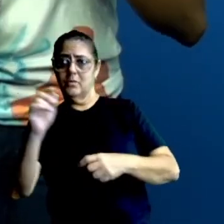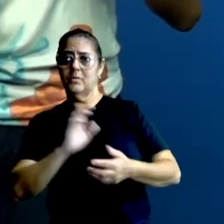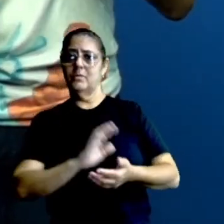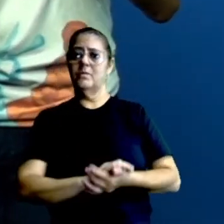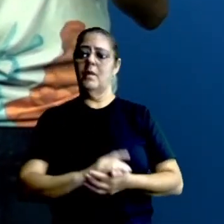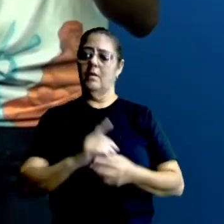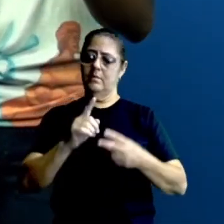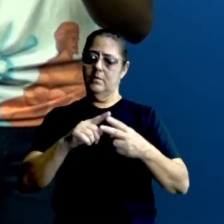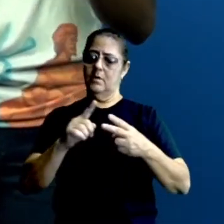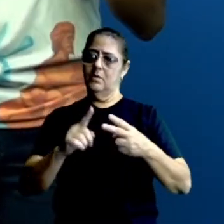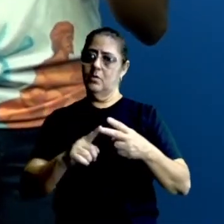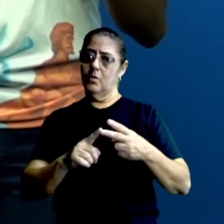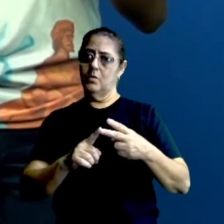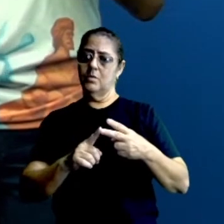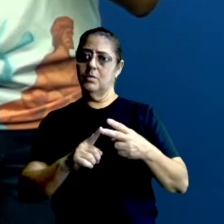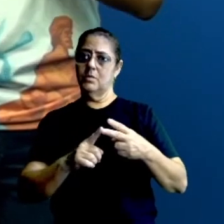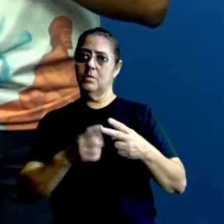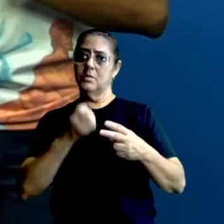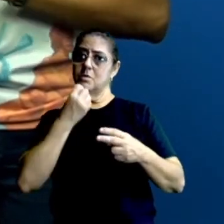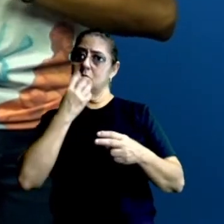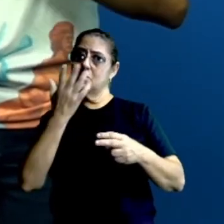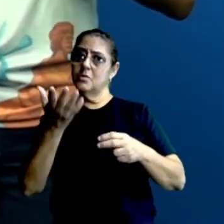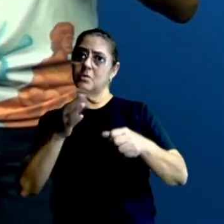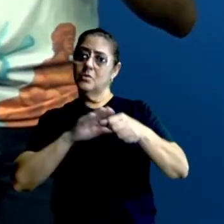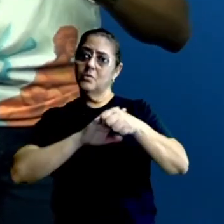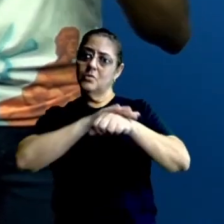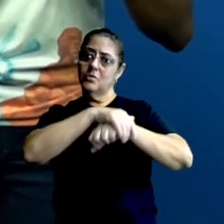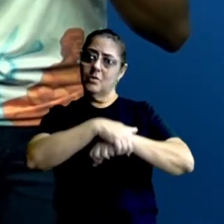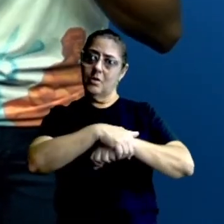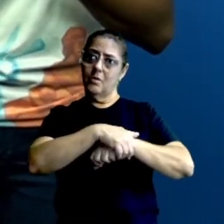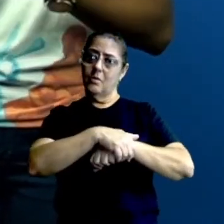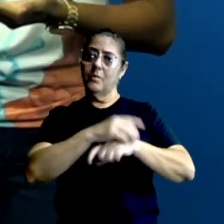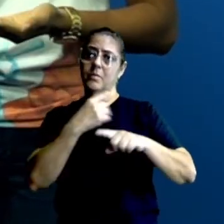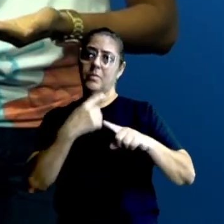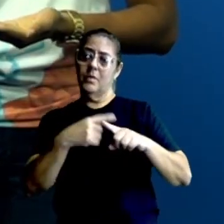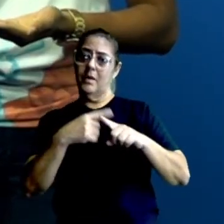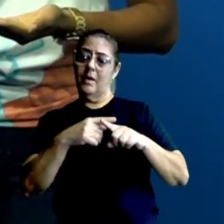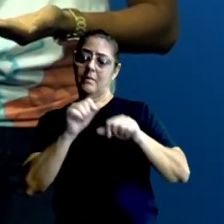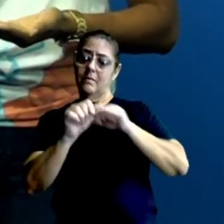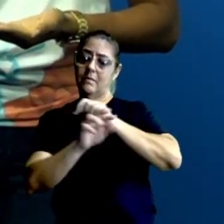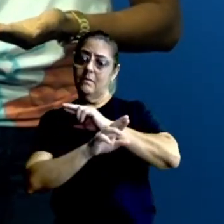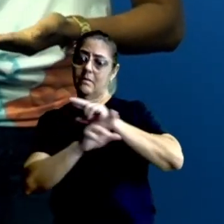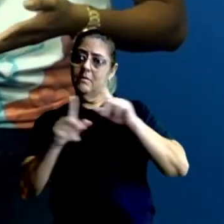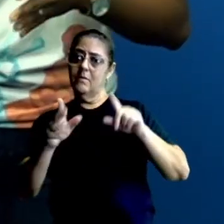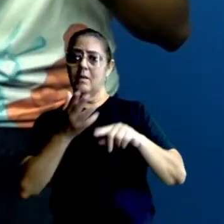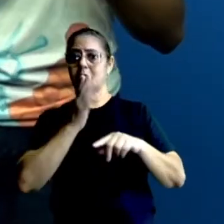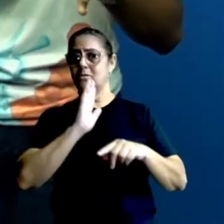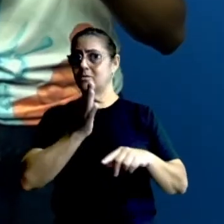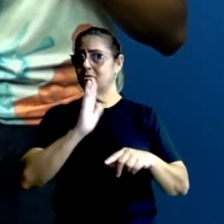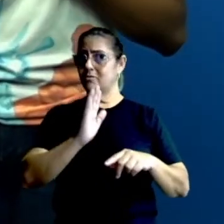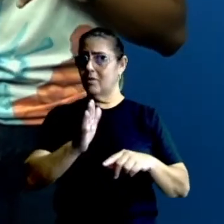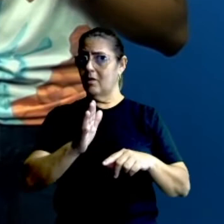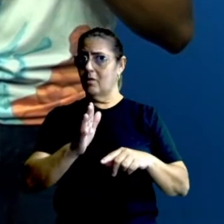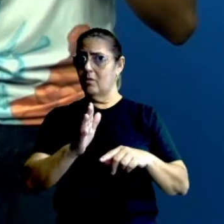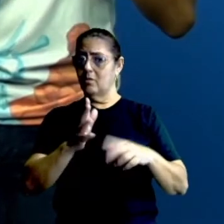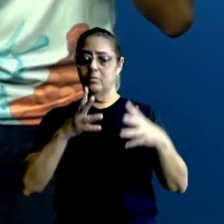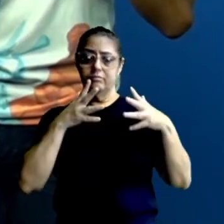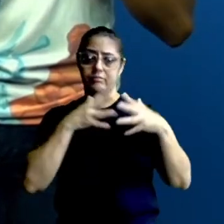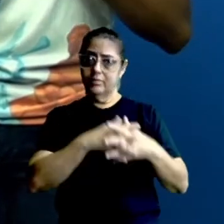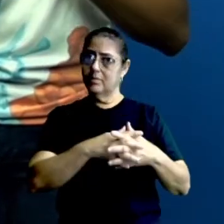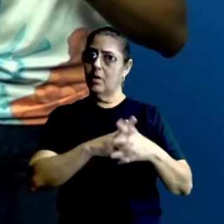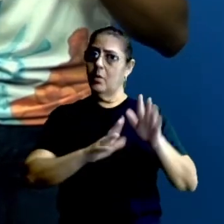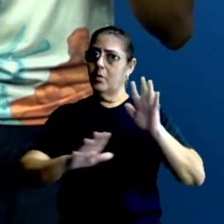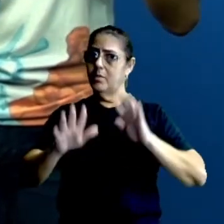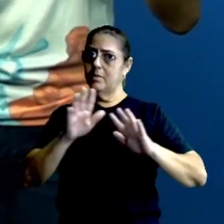noite. Não é tchau, é a despedida, porque o tchau a gente chama de bye, certo? Então nunca confunde.